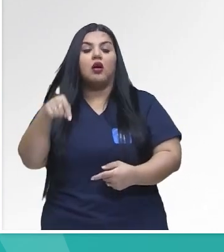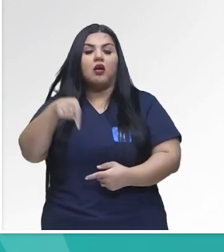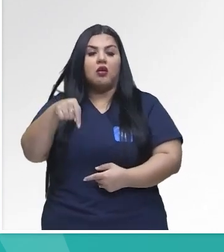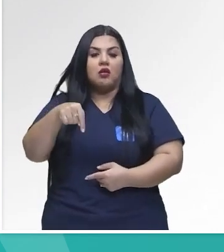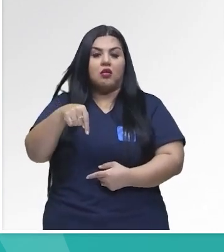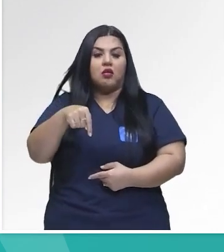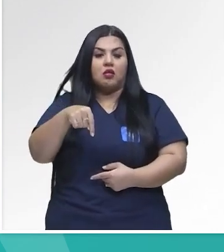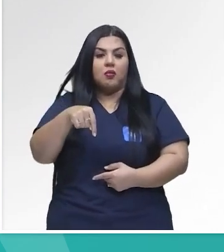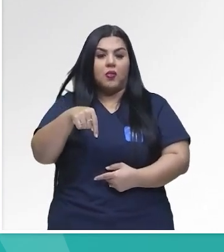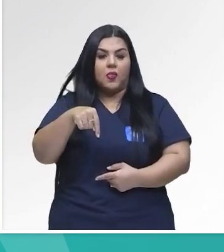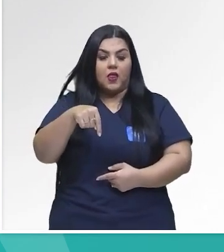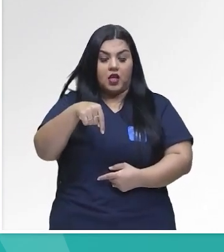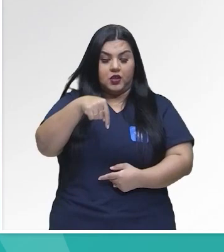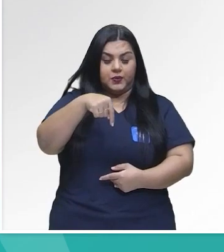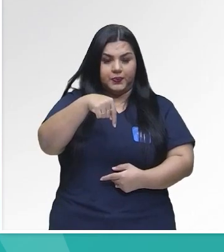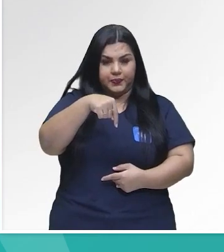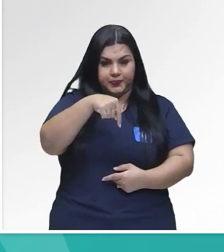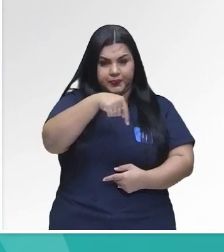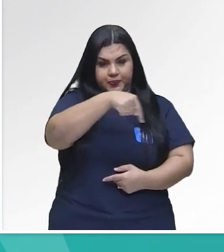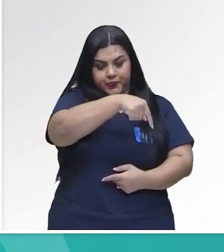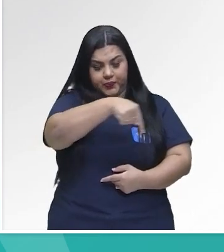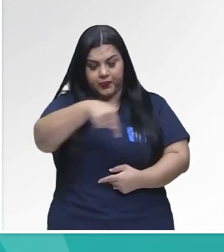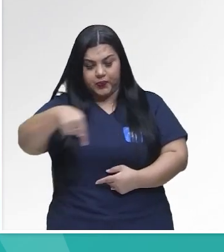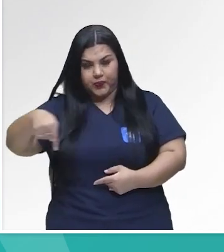são horizontais,